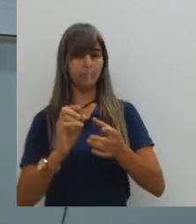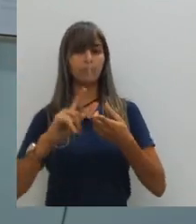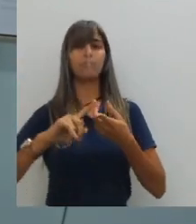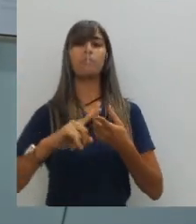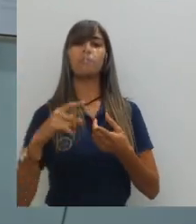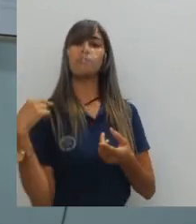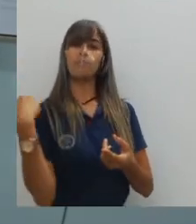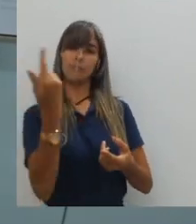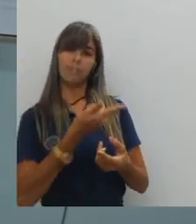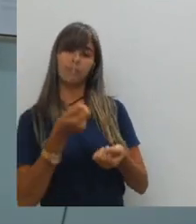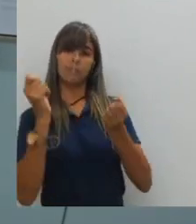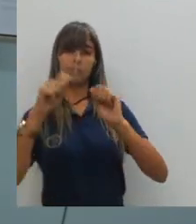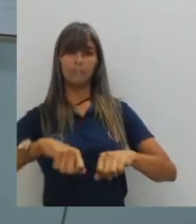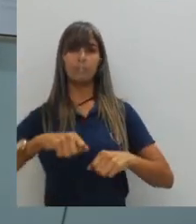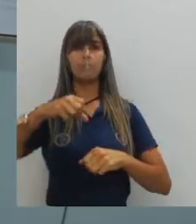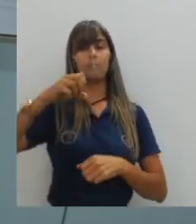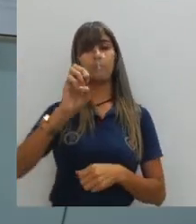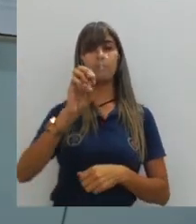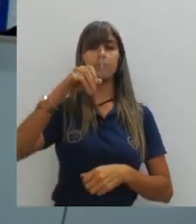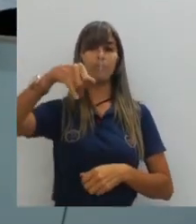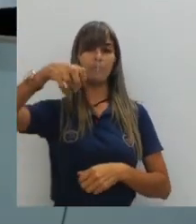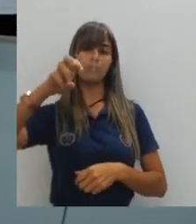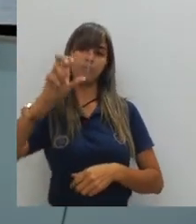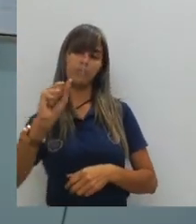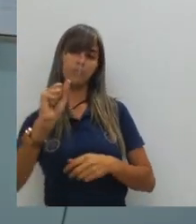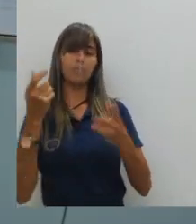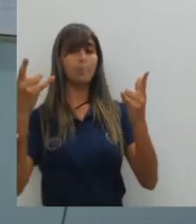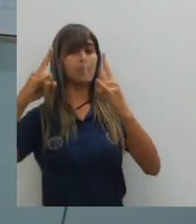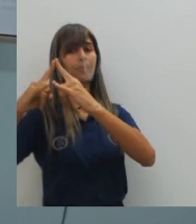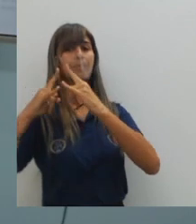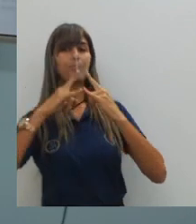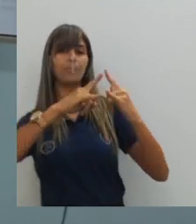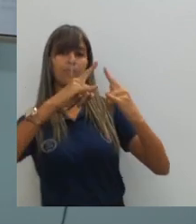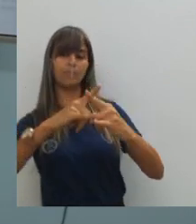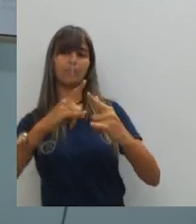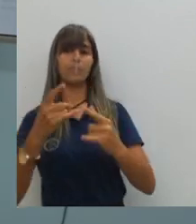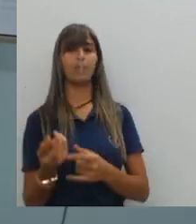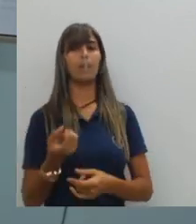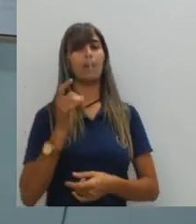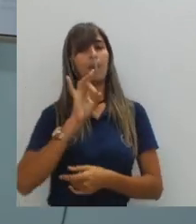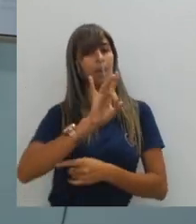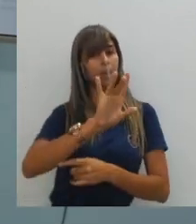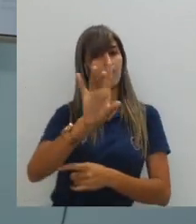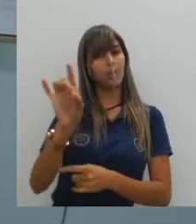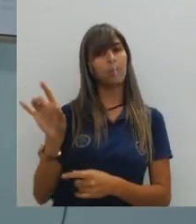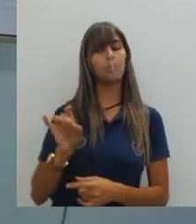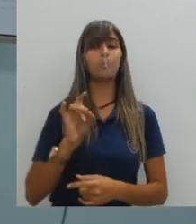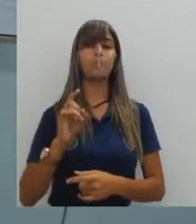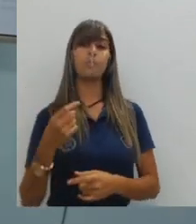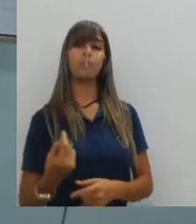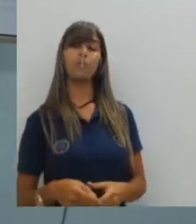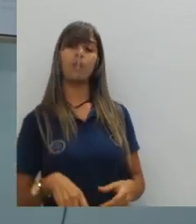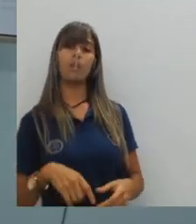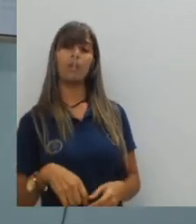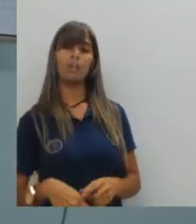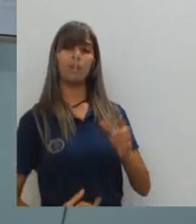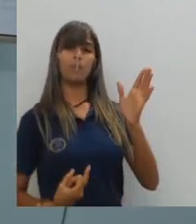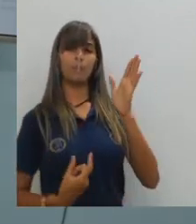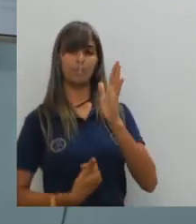gente vai para Émile Durkheim, as instituições e o indivíduo, né? Primeira